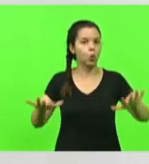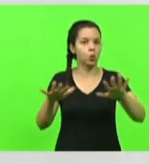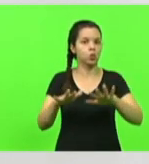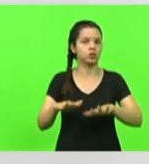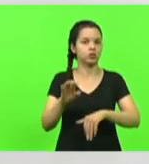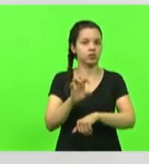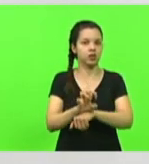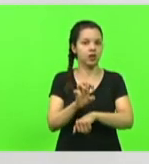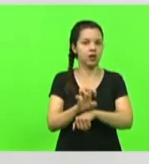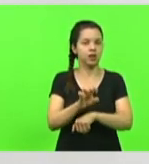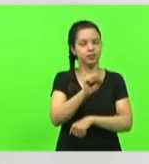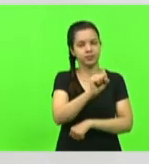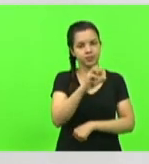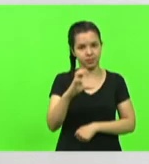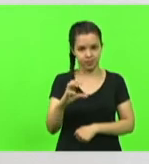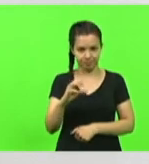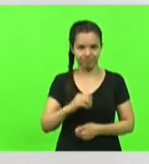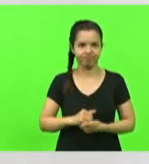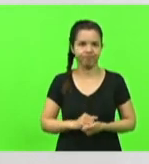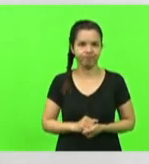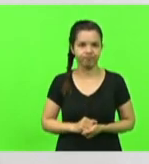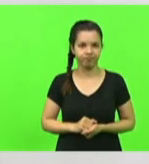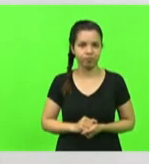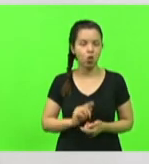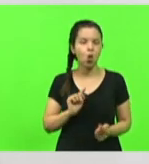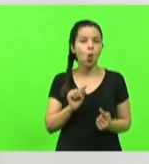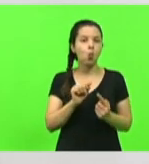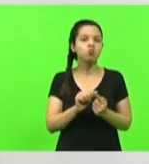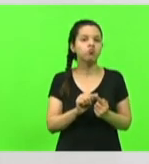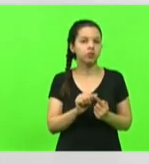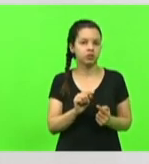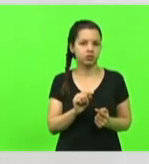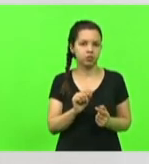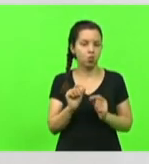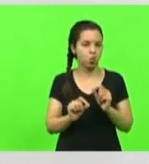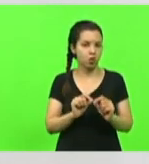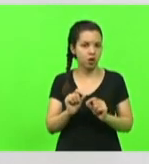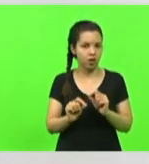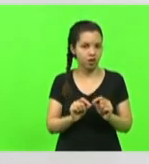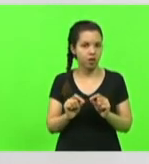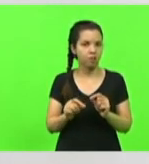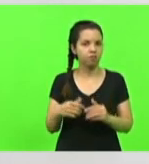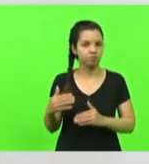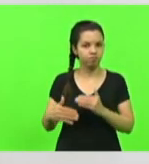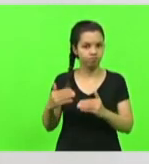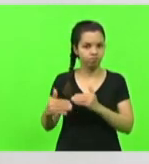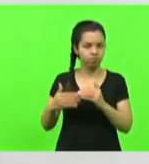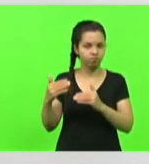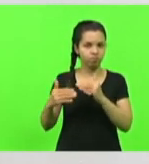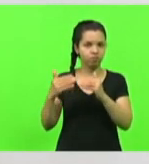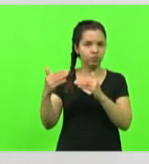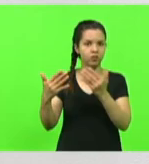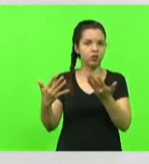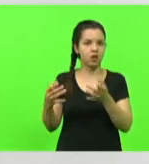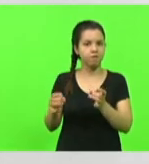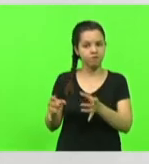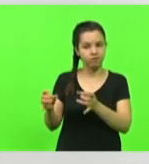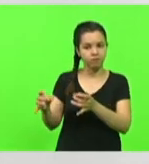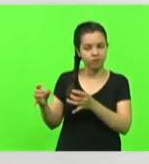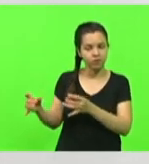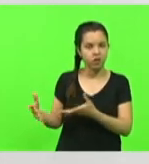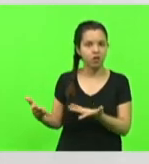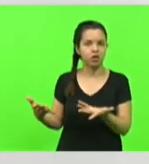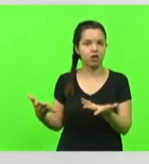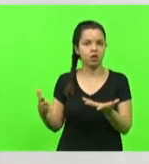O objetivo era desenvolver o varejo sombentense através de troca de